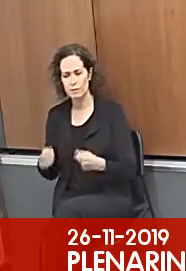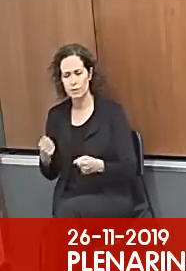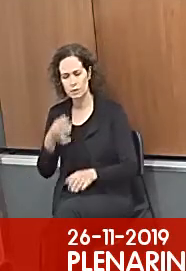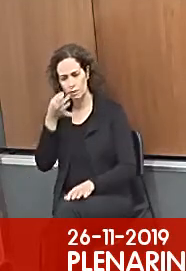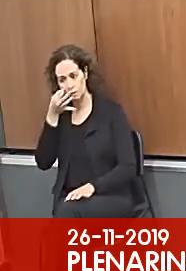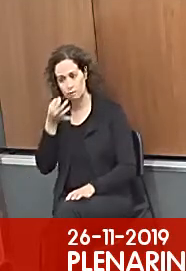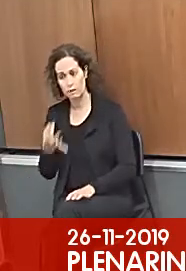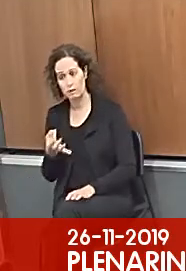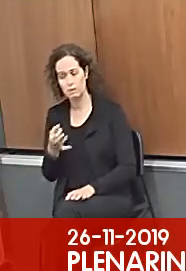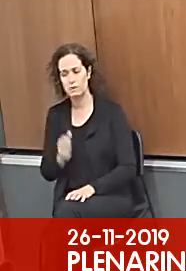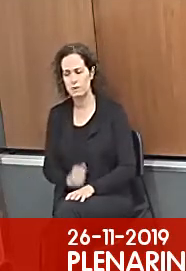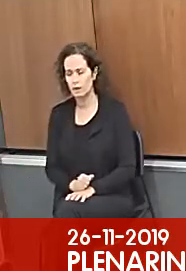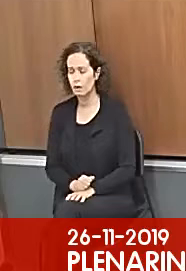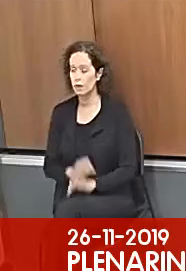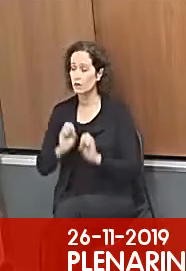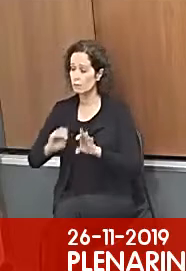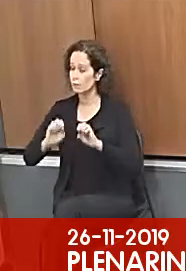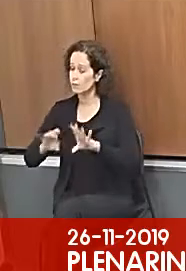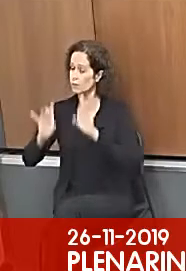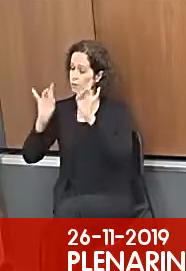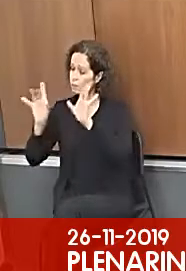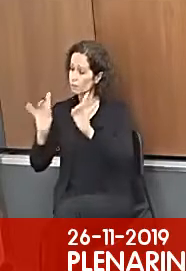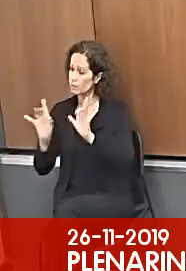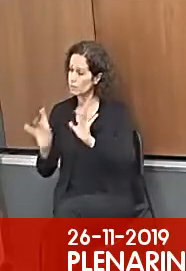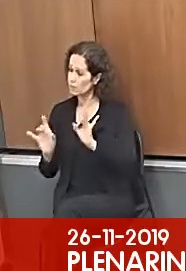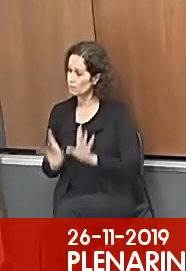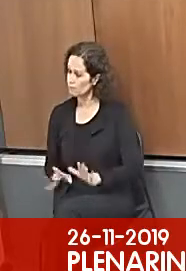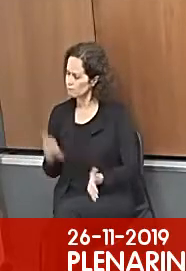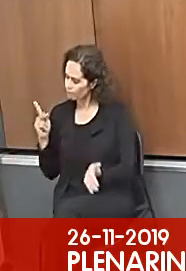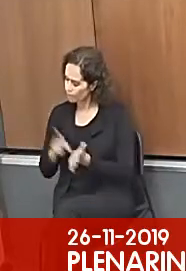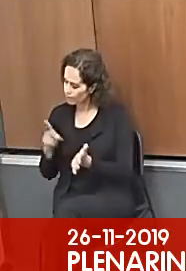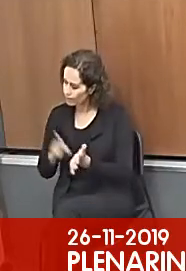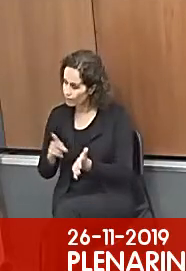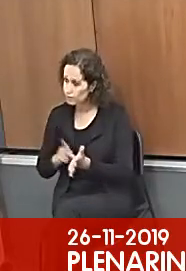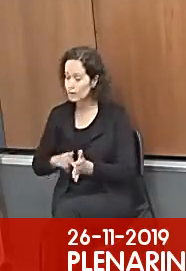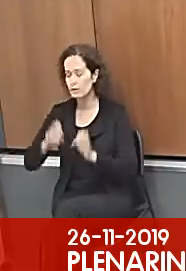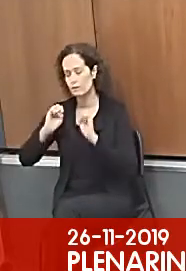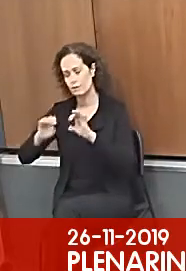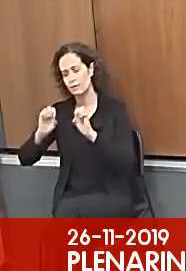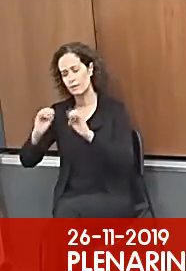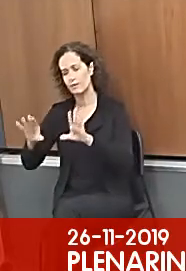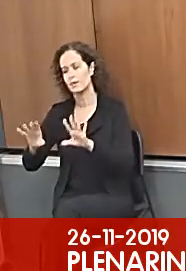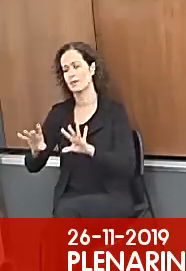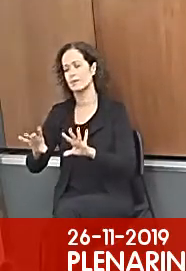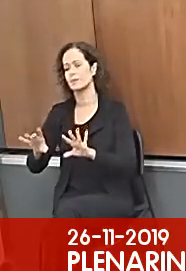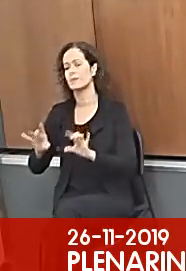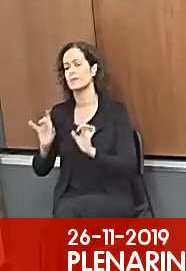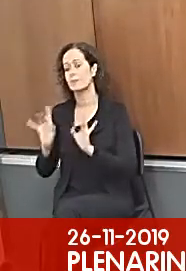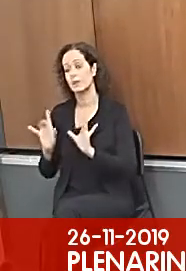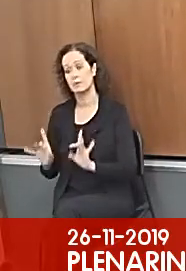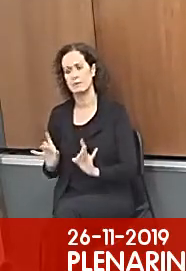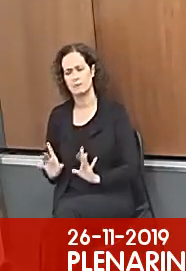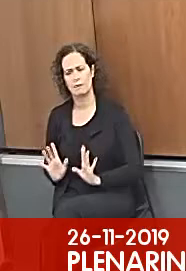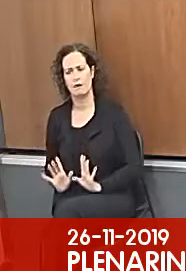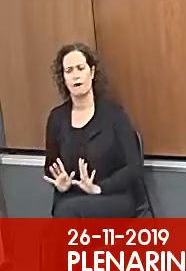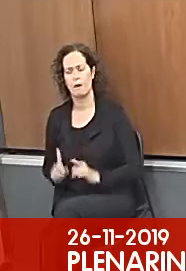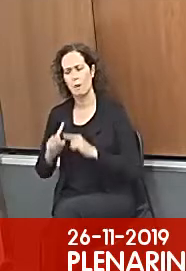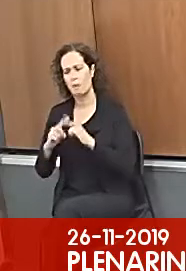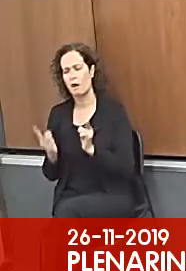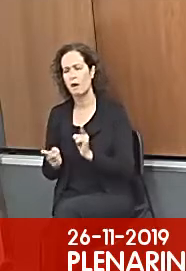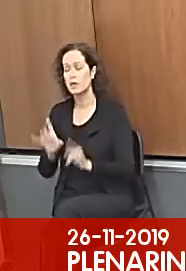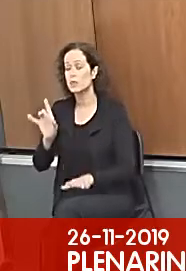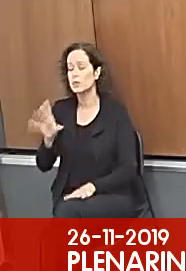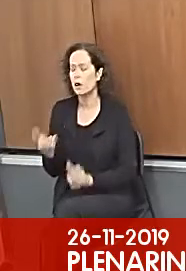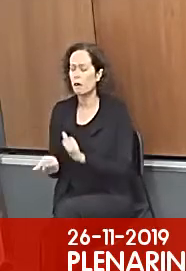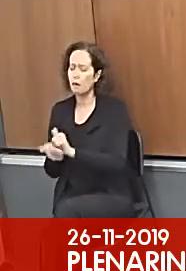a educação especial ser, de fato, educação especial. E não ajustamento, como